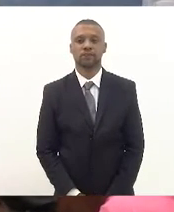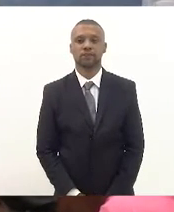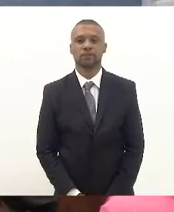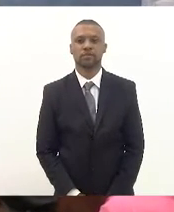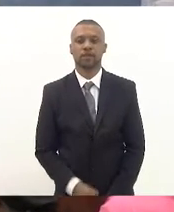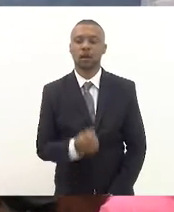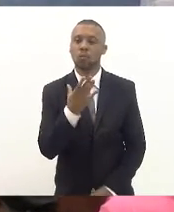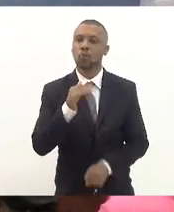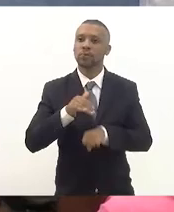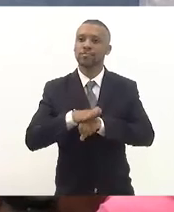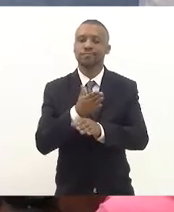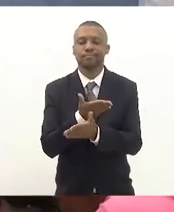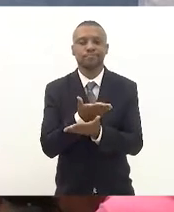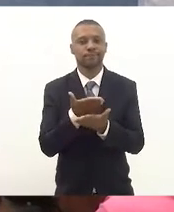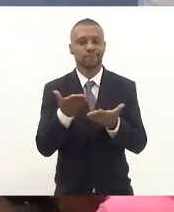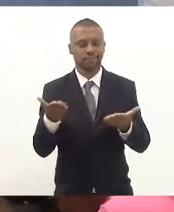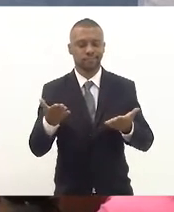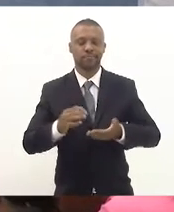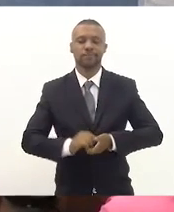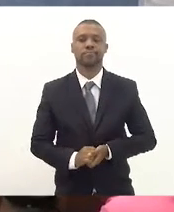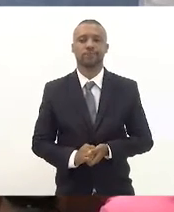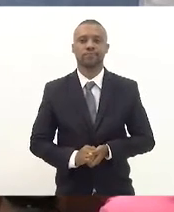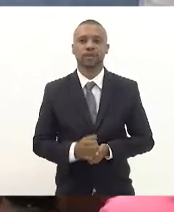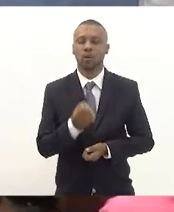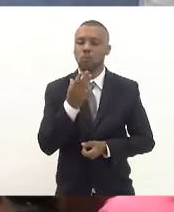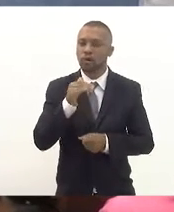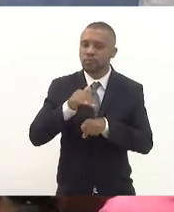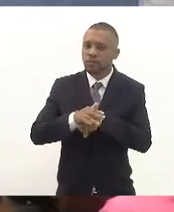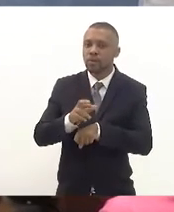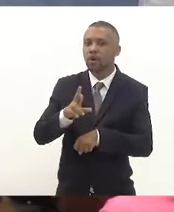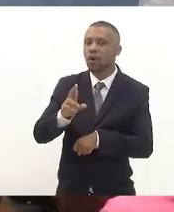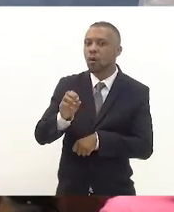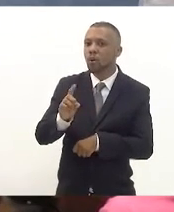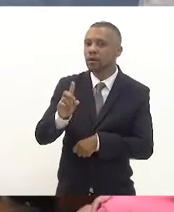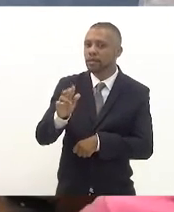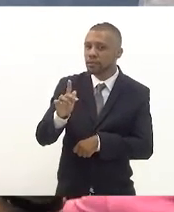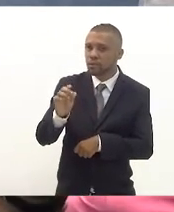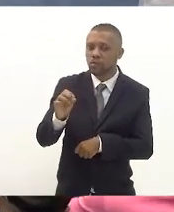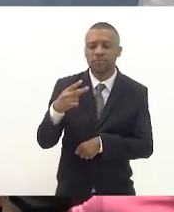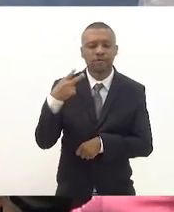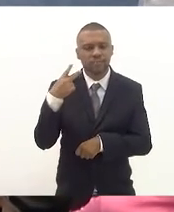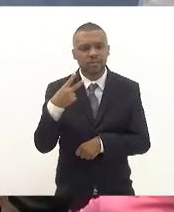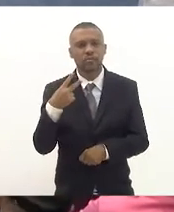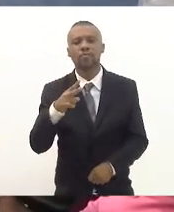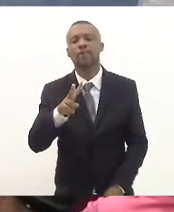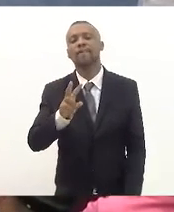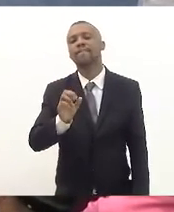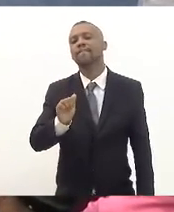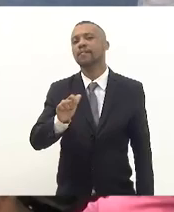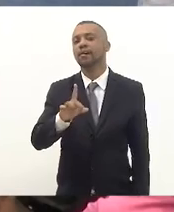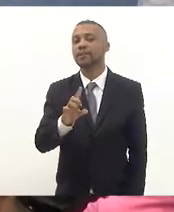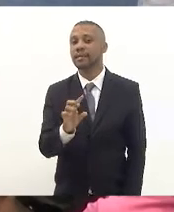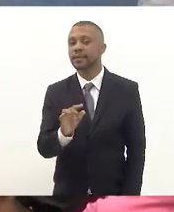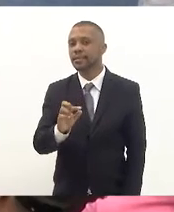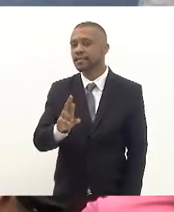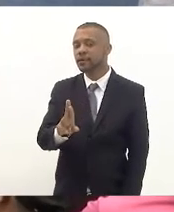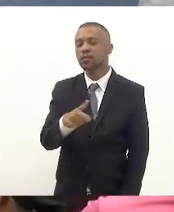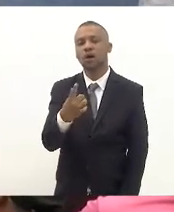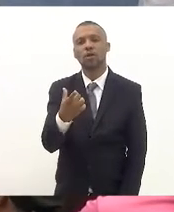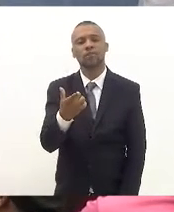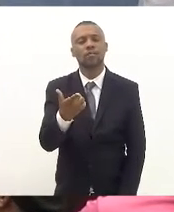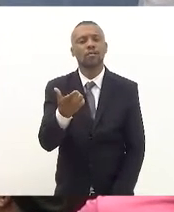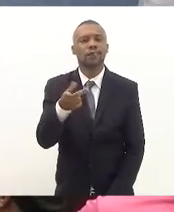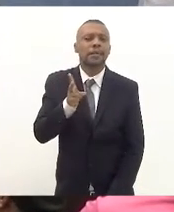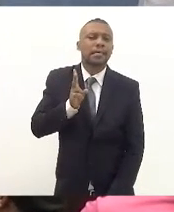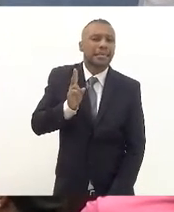Oi boa noite a todos boa noite Rodrigo Boa noite Vereador Valdecir o nosso sempre